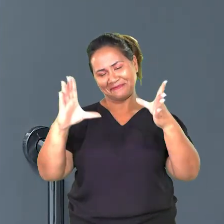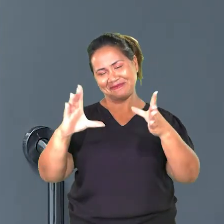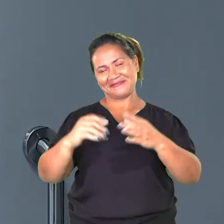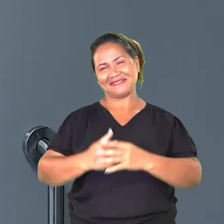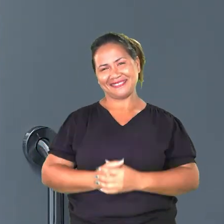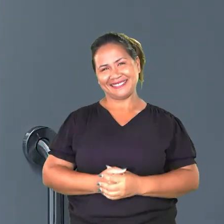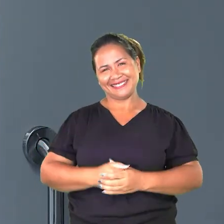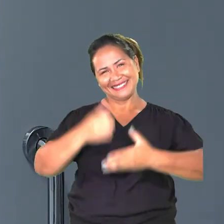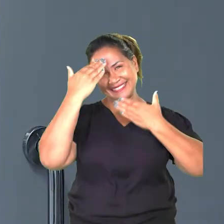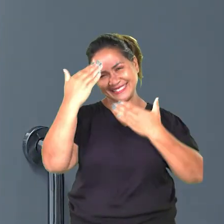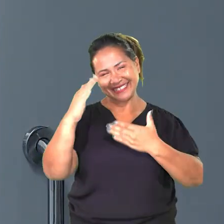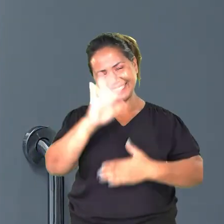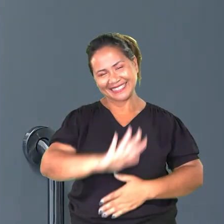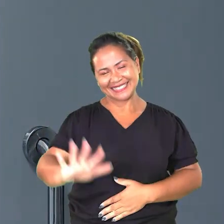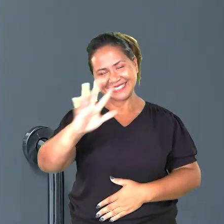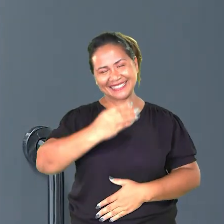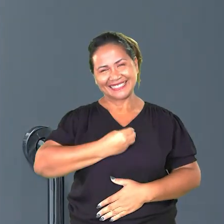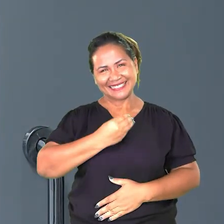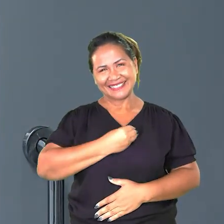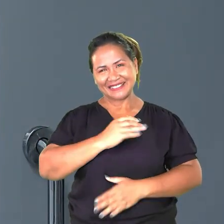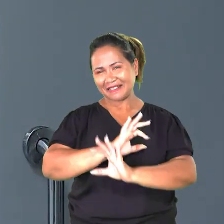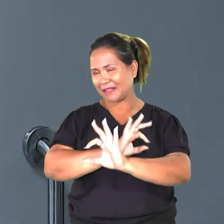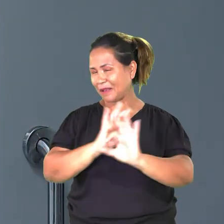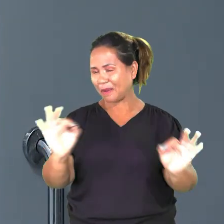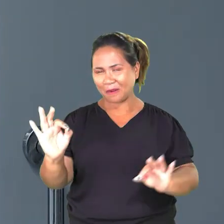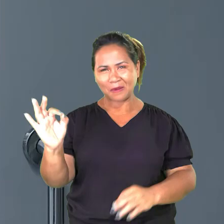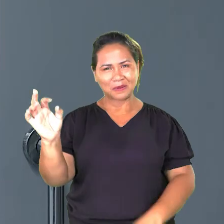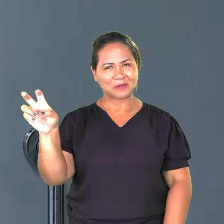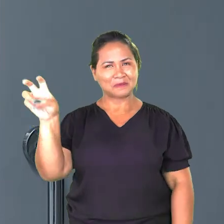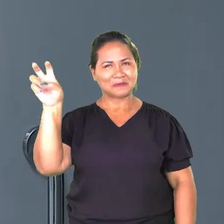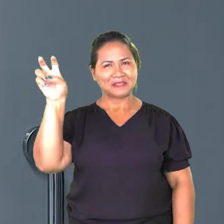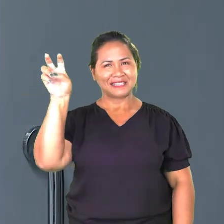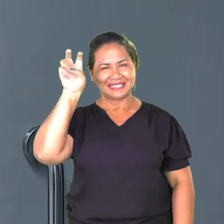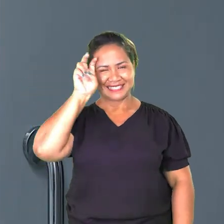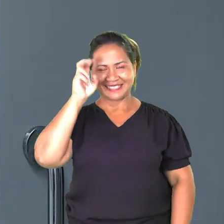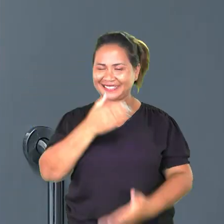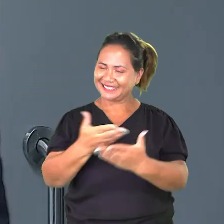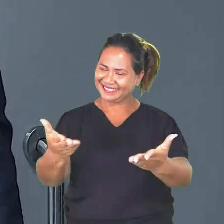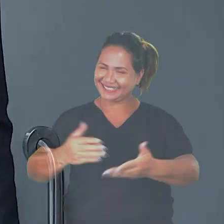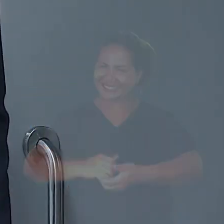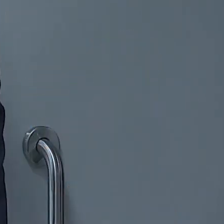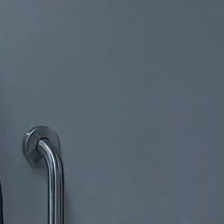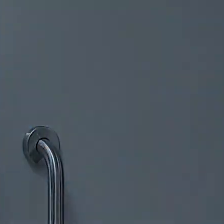democracia. Muito obrigado a todas e todos e uma ótima quinta-feira.